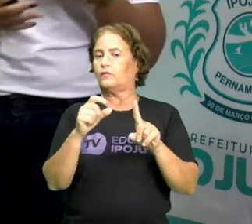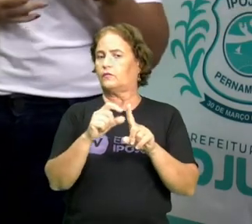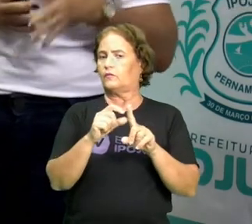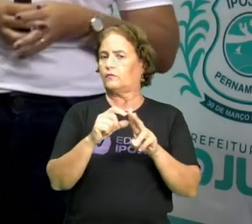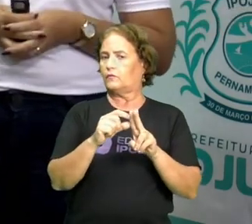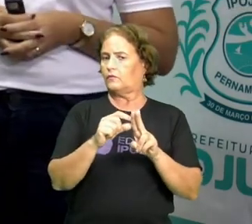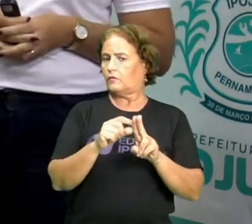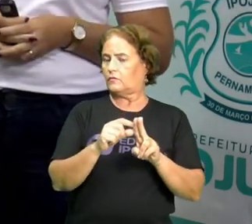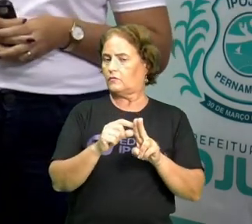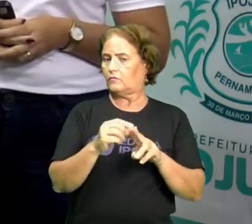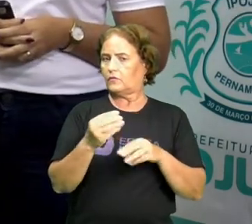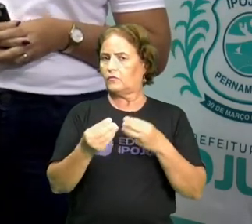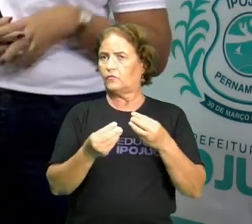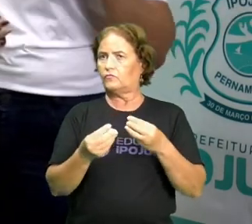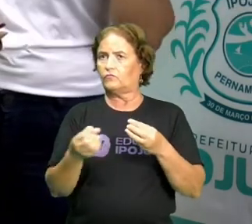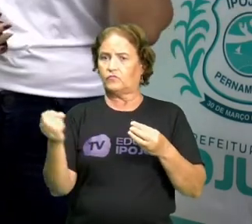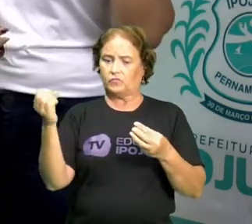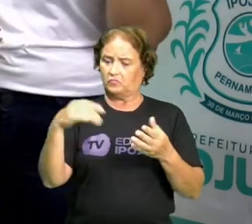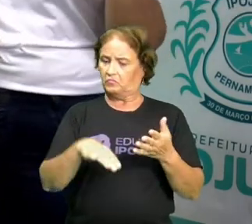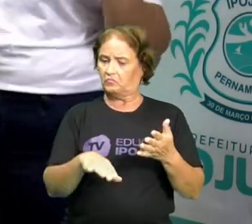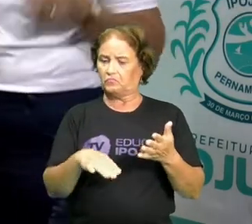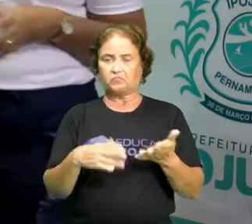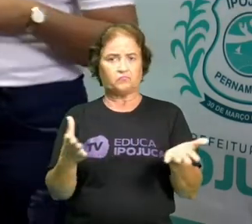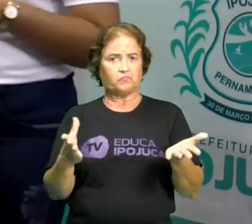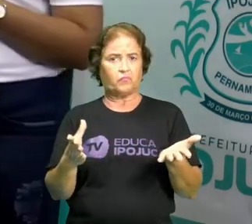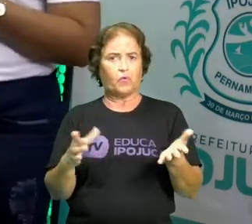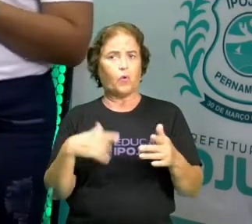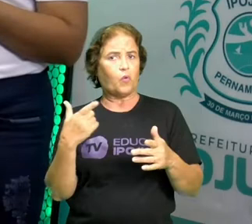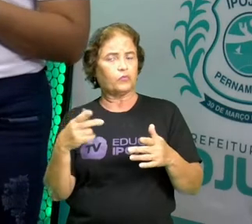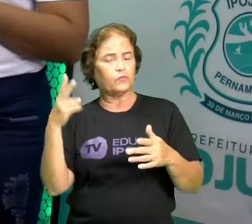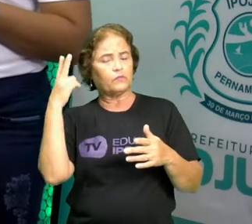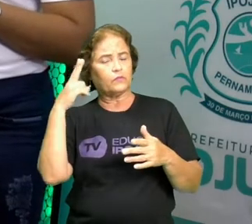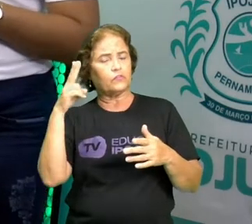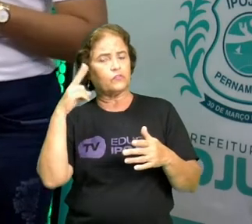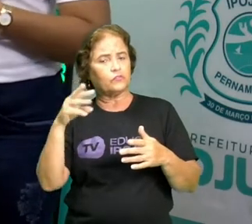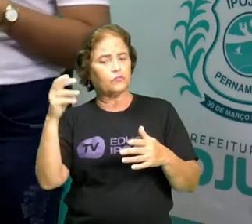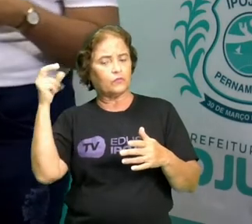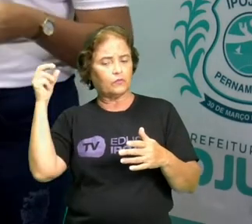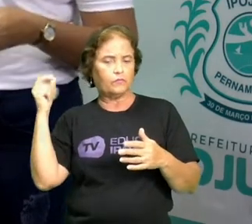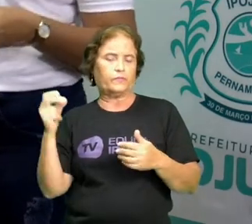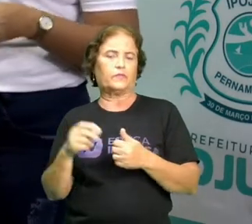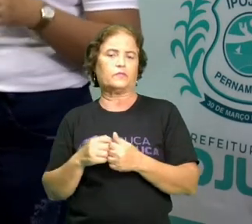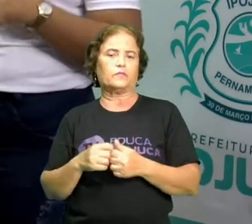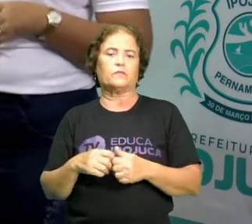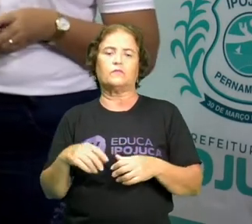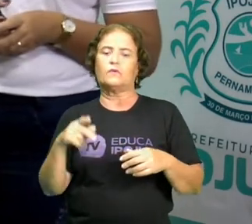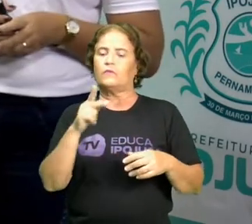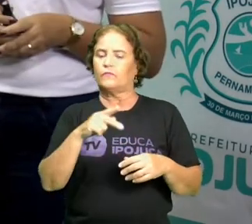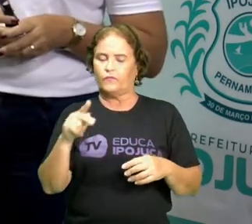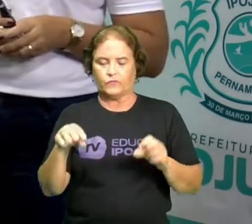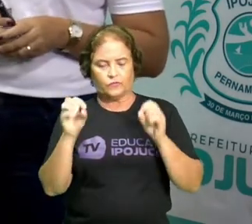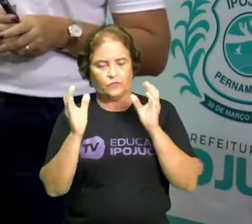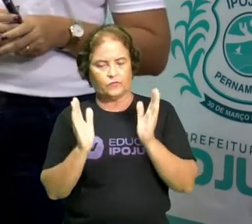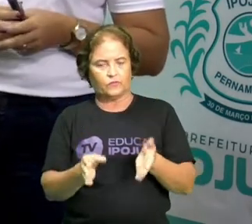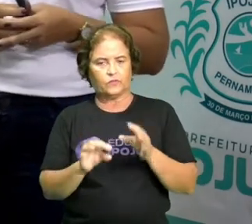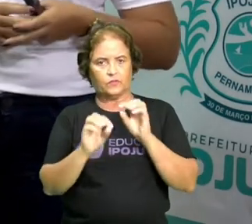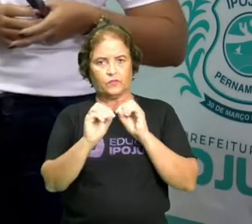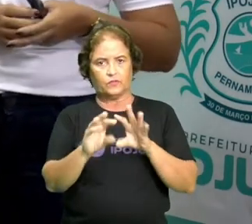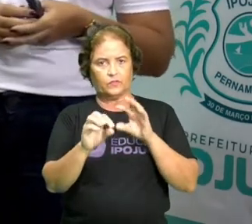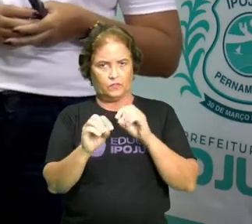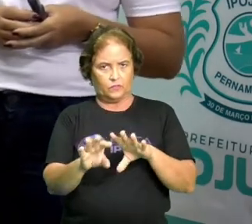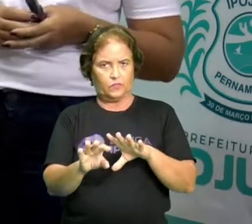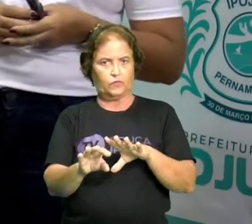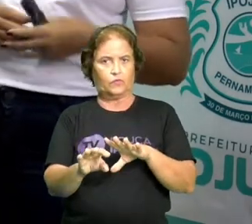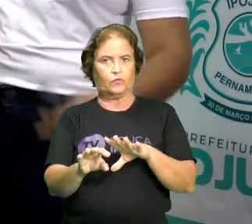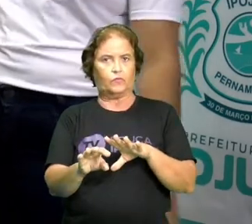Ou ele teve uma historinha? Com certeza a professora de vocês já contou sobre a historinha do sistema de numeração decimal. Vamos lembrar